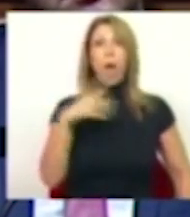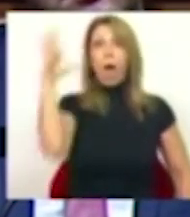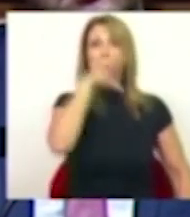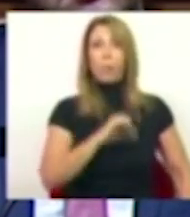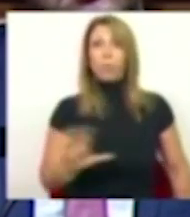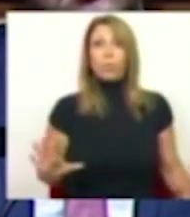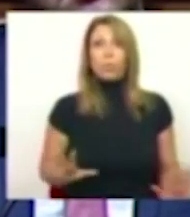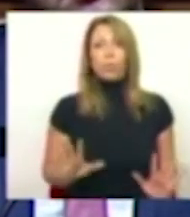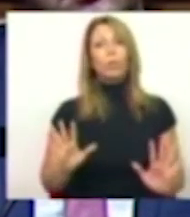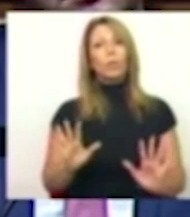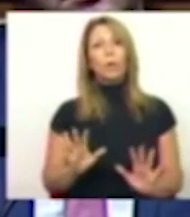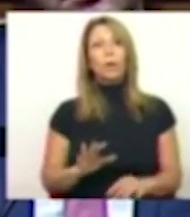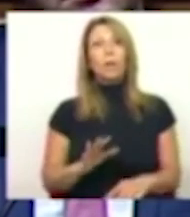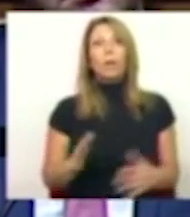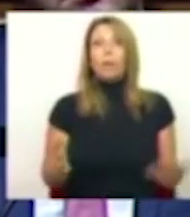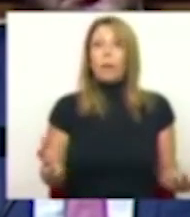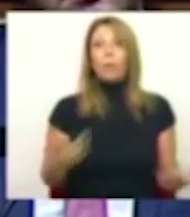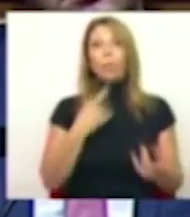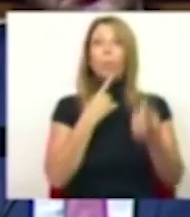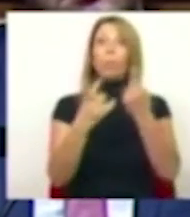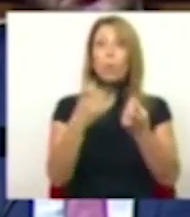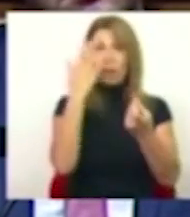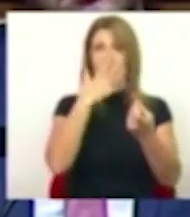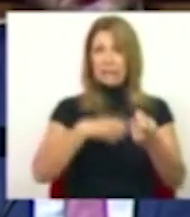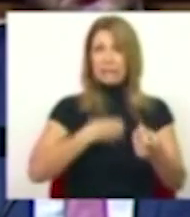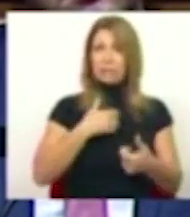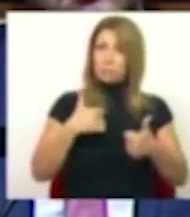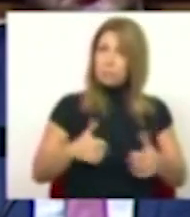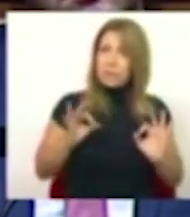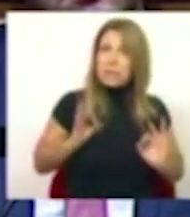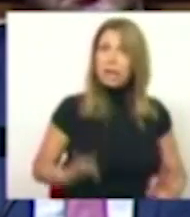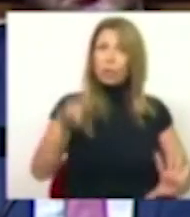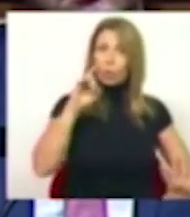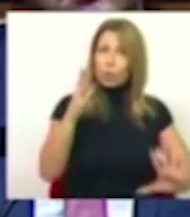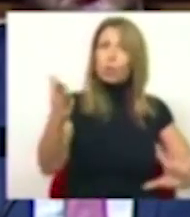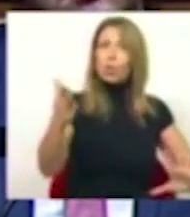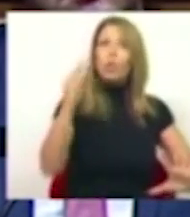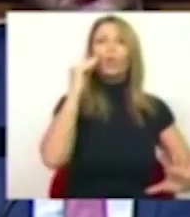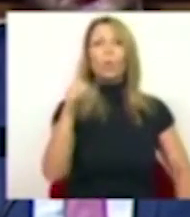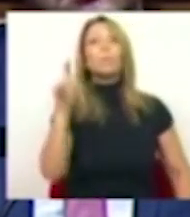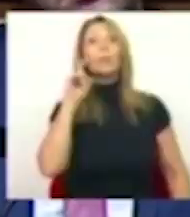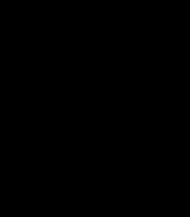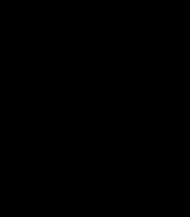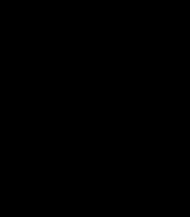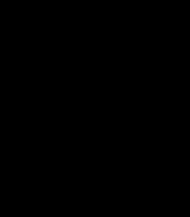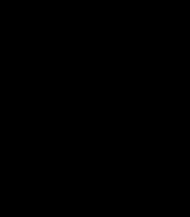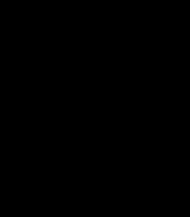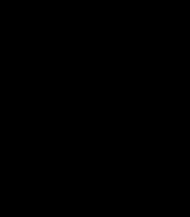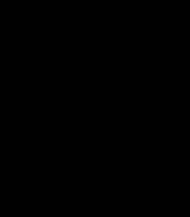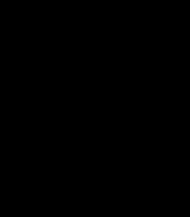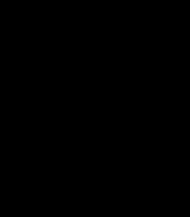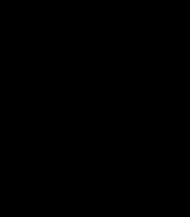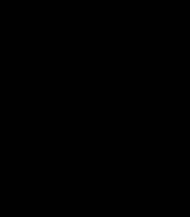essa, está completamente confortável com isso e pode nos garantir, não sei como, que vamos chegar aos 750 em 2023.